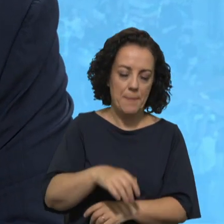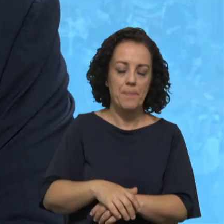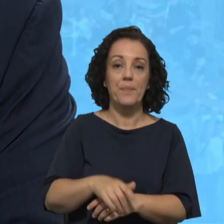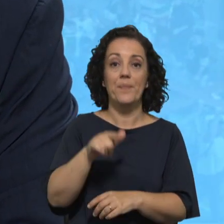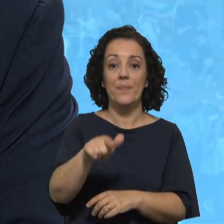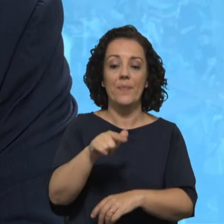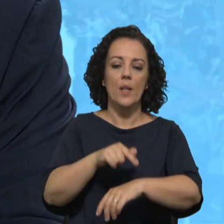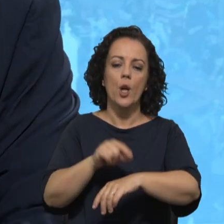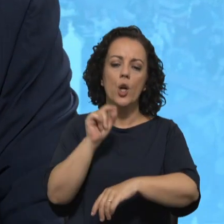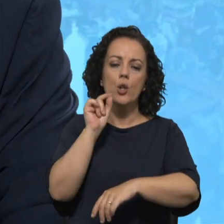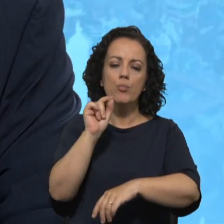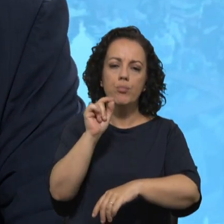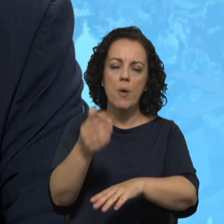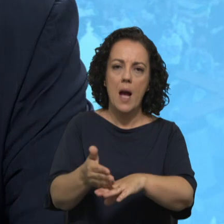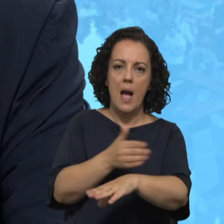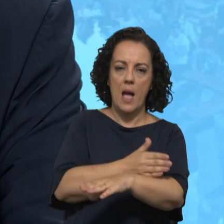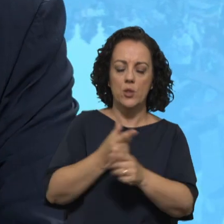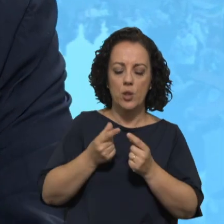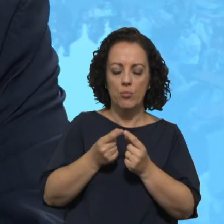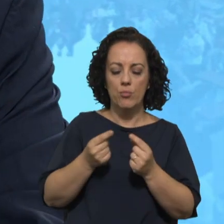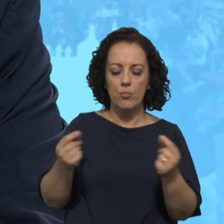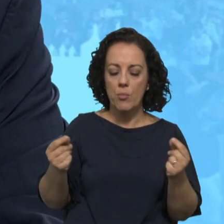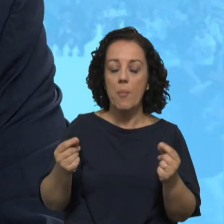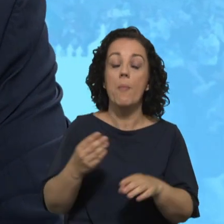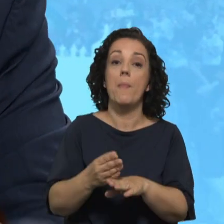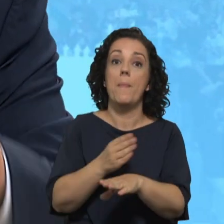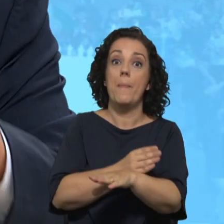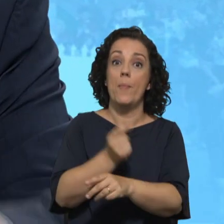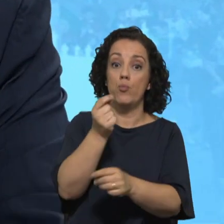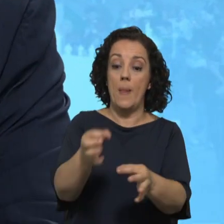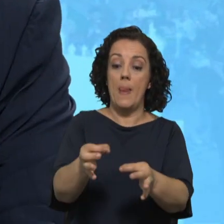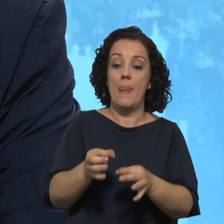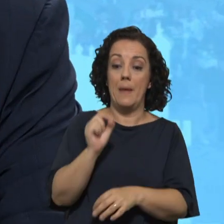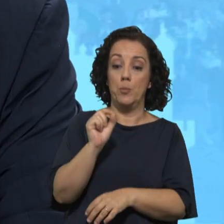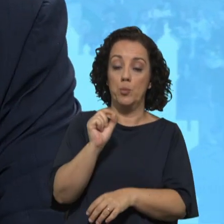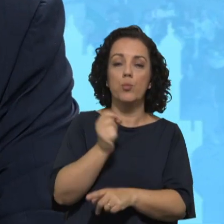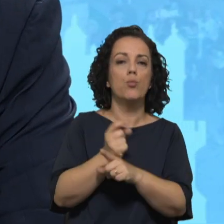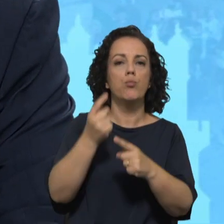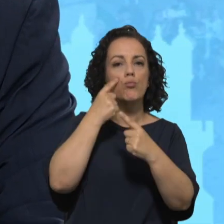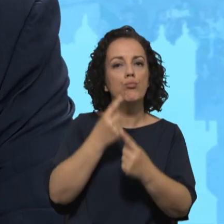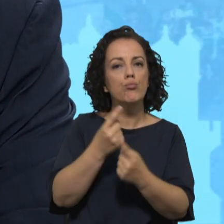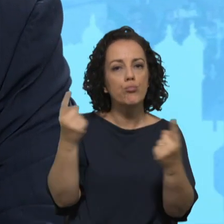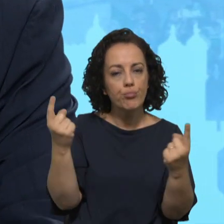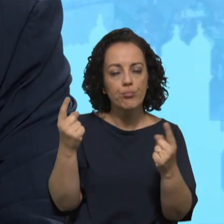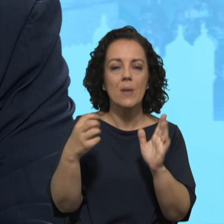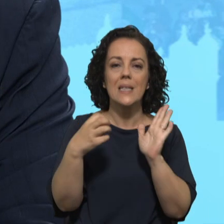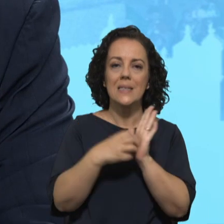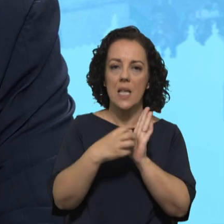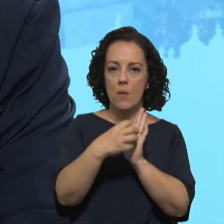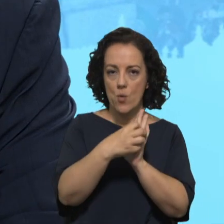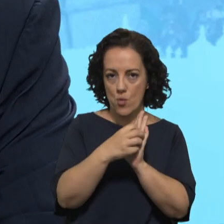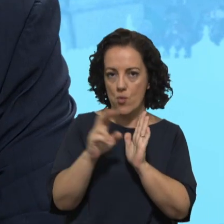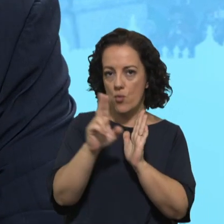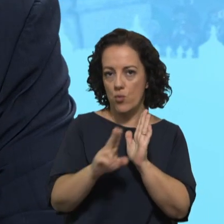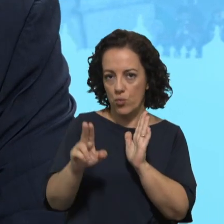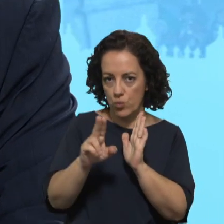uns minutos para a entronização dos símbolos que percorrerão todo o santuário até à capelinha das aparições,